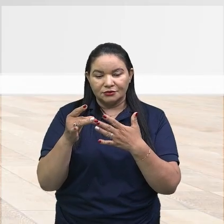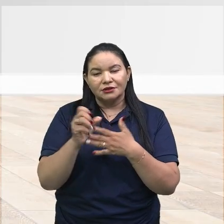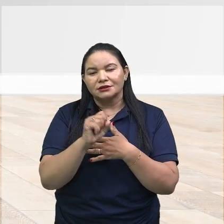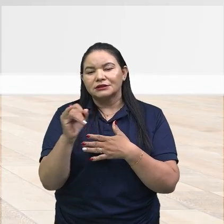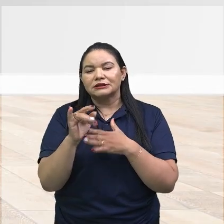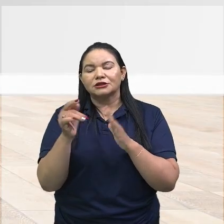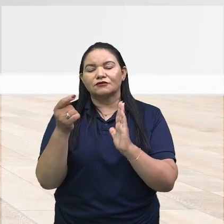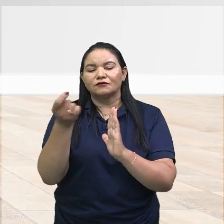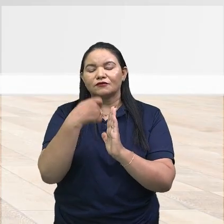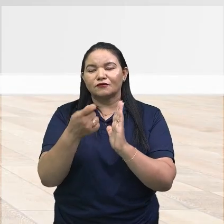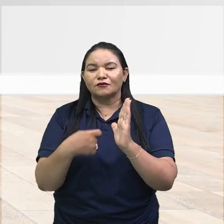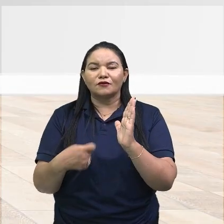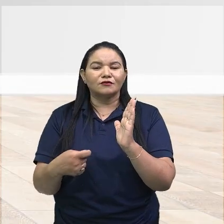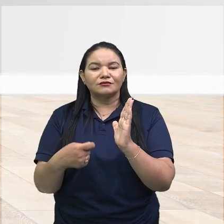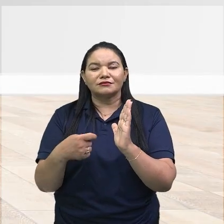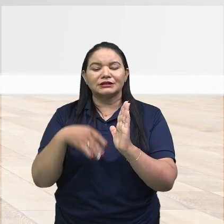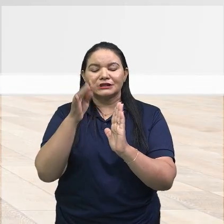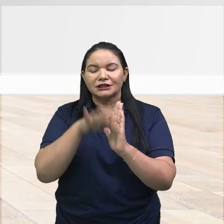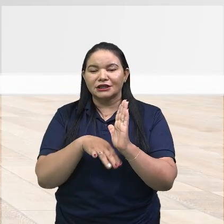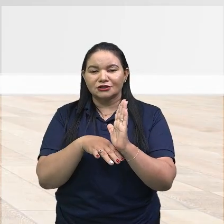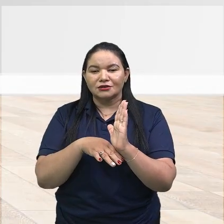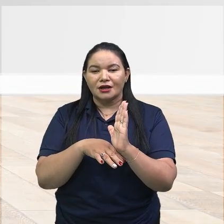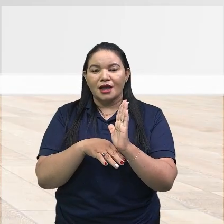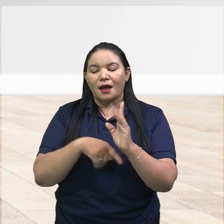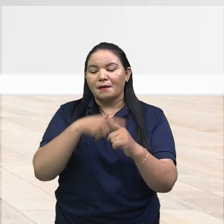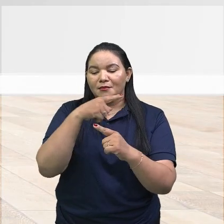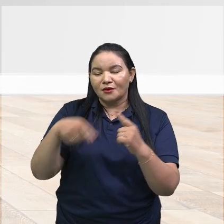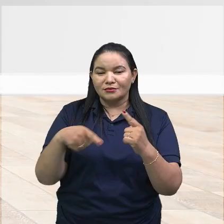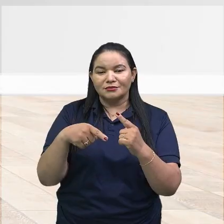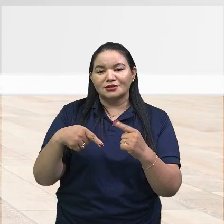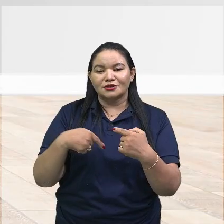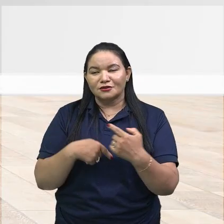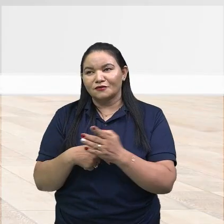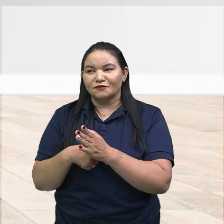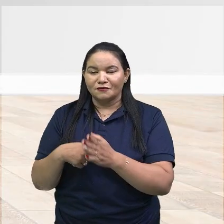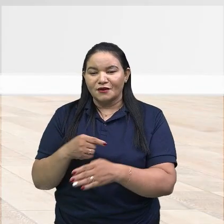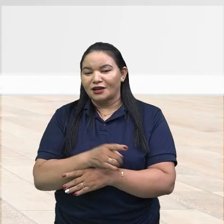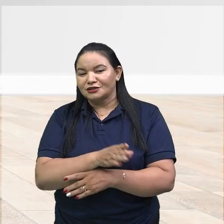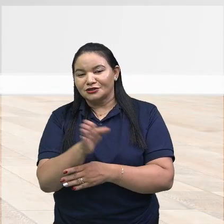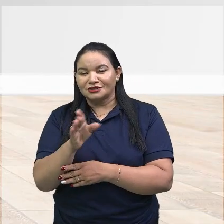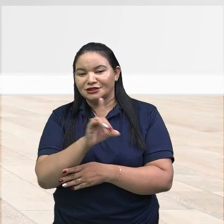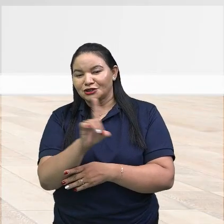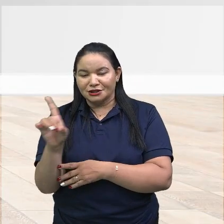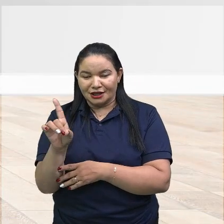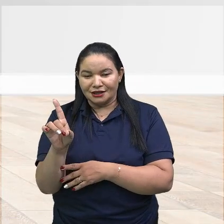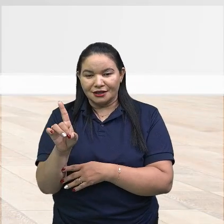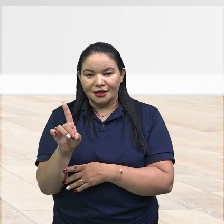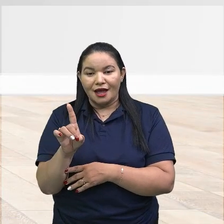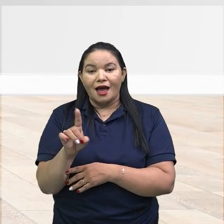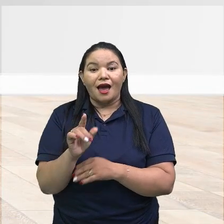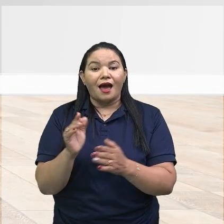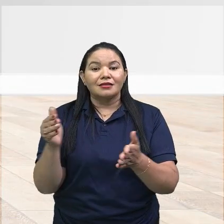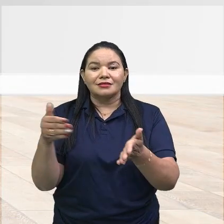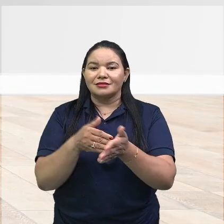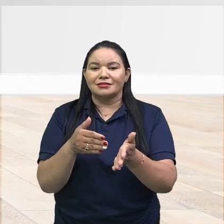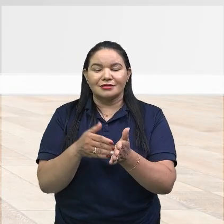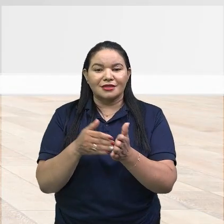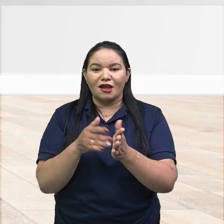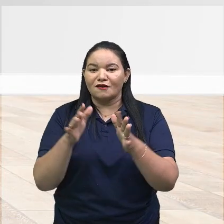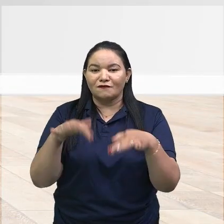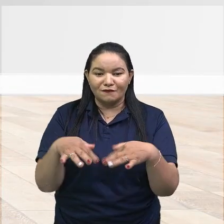texto? Proibido virar à direita. Meu filho já foi, a pessoa já virou à direita faz tempo, até ela terminar de ler a placa. Então,